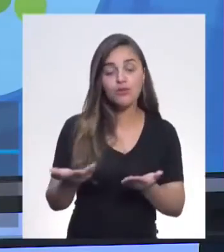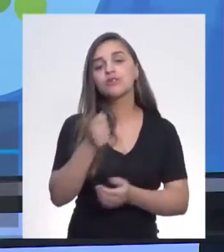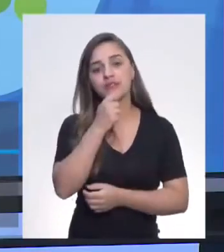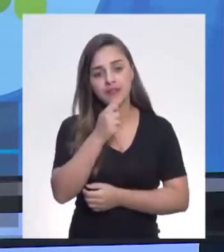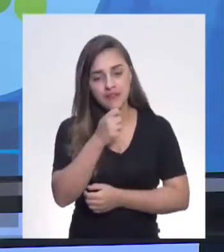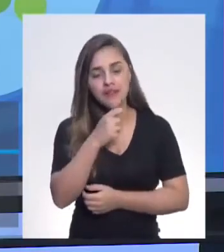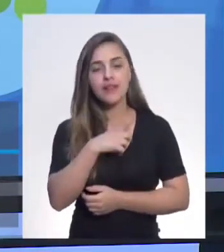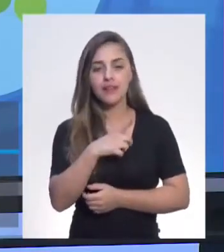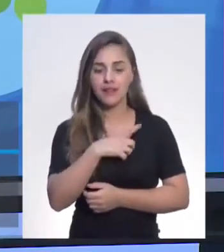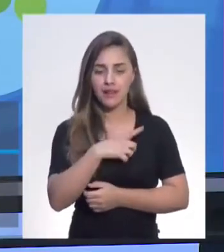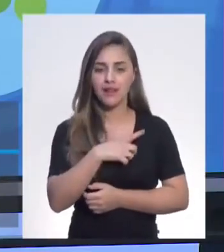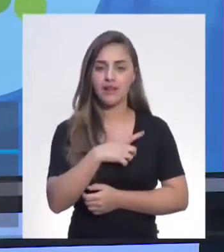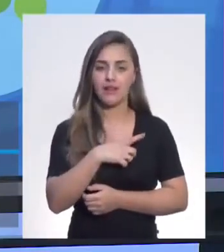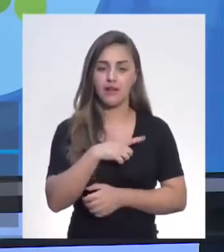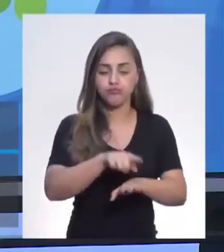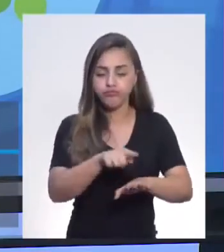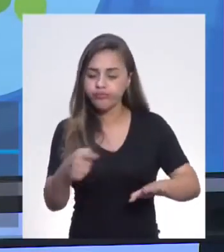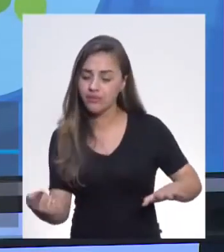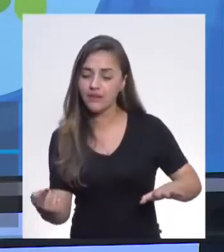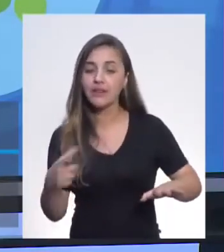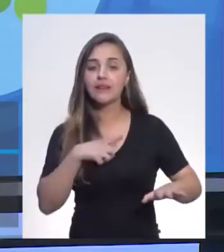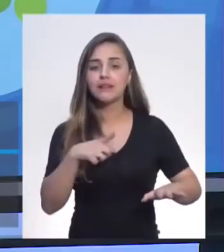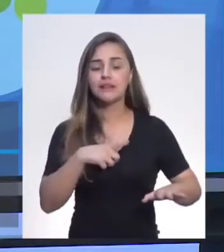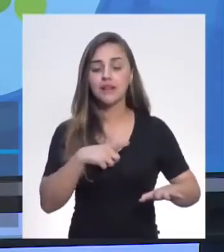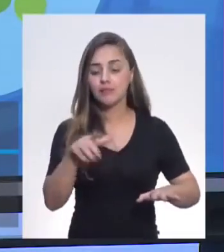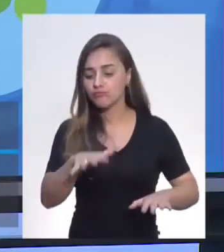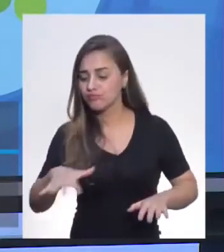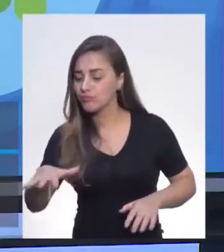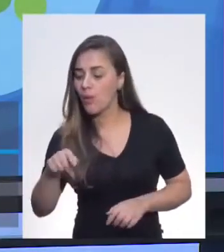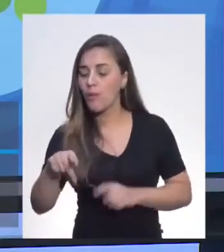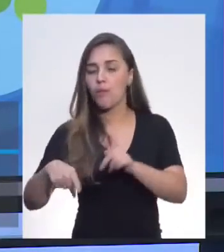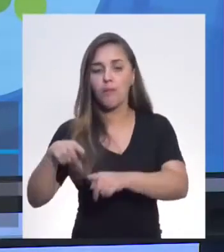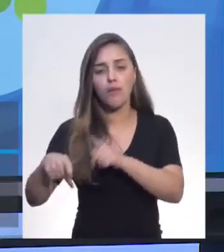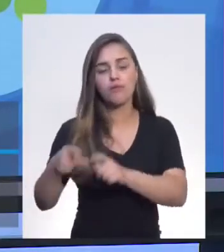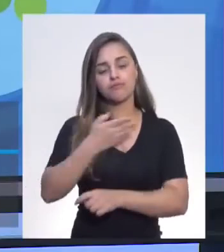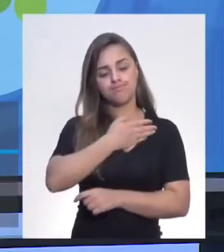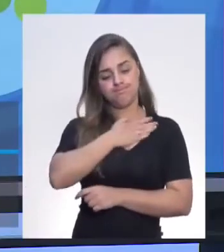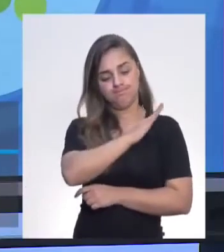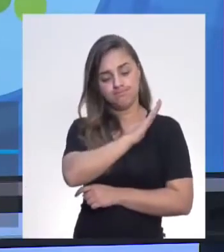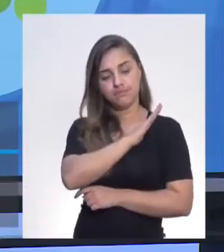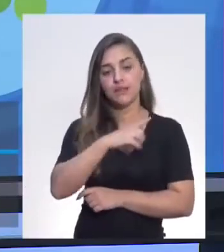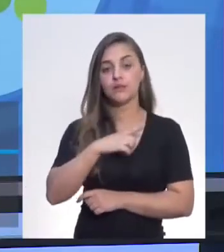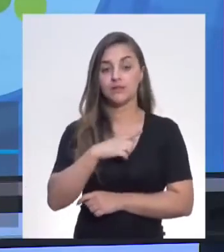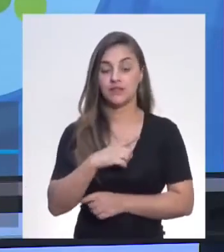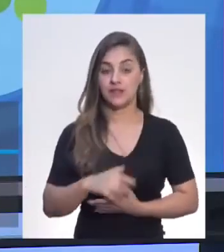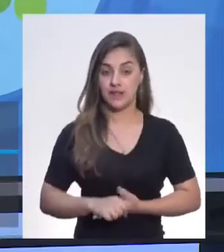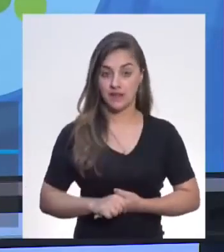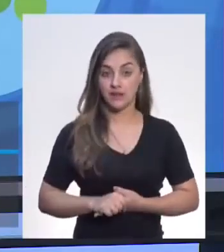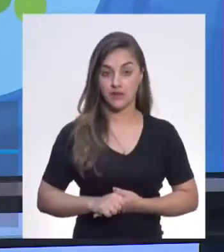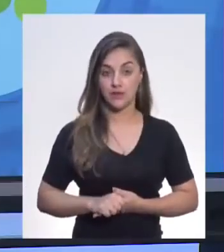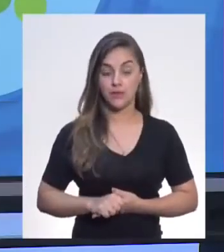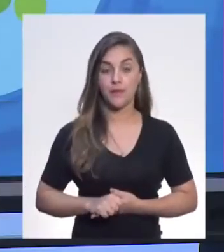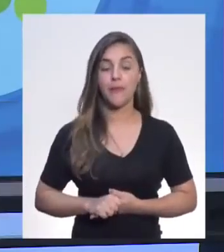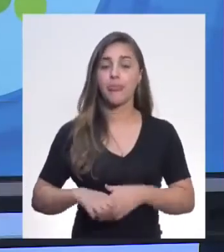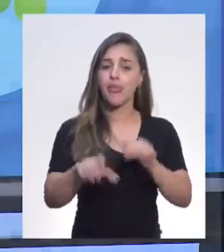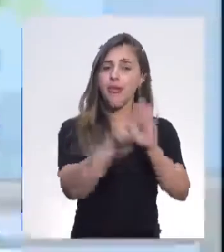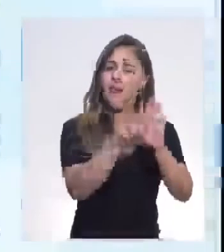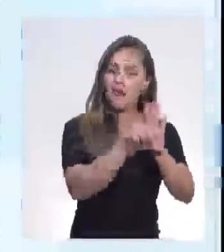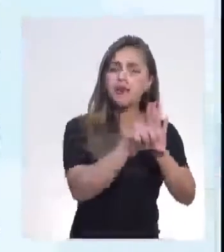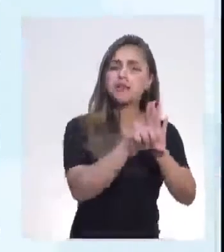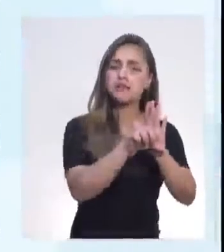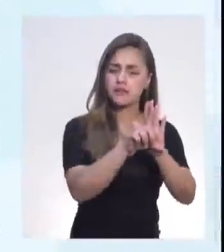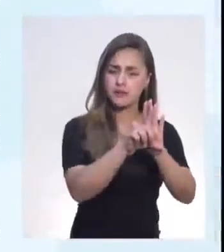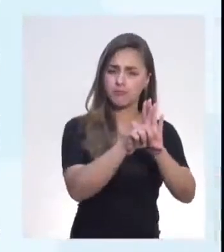segregação e preconceito em relação a essas pessoas. A gente também tem a efetiva aplicabilidade das leis que buscam